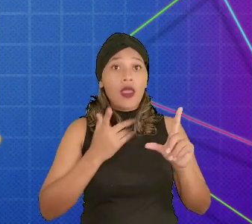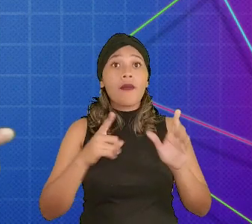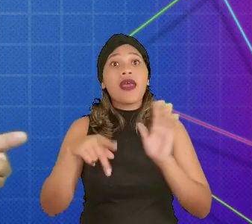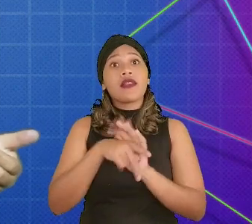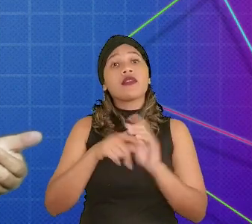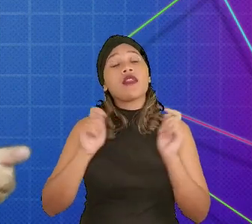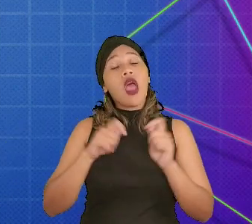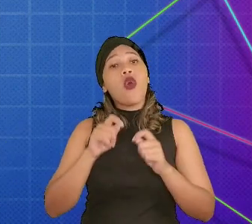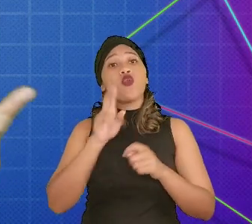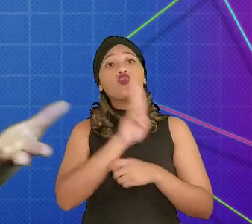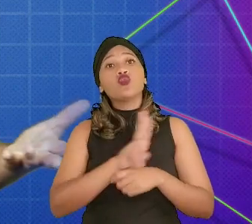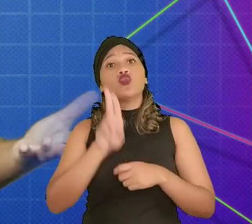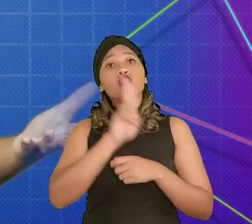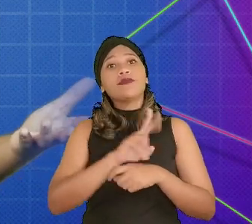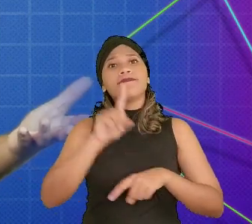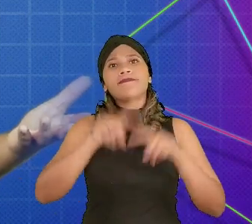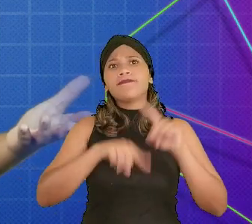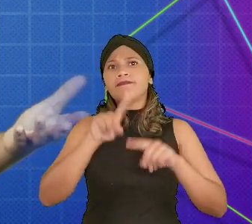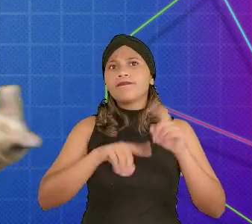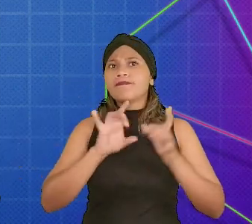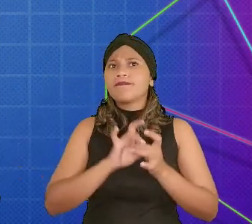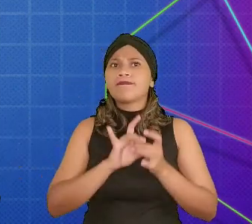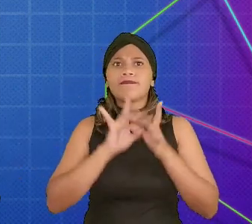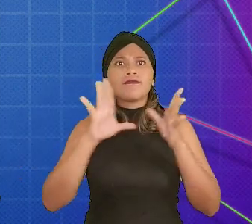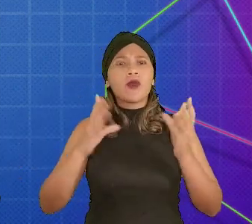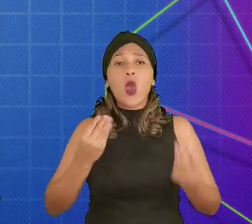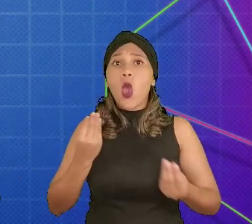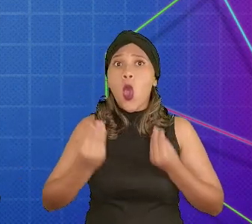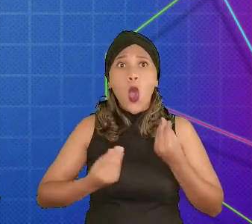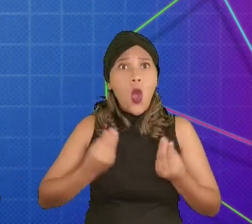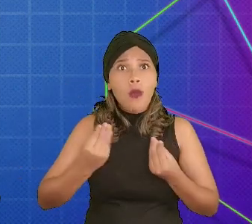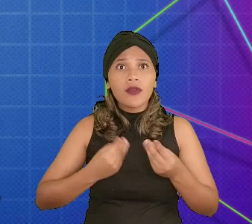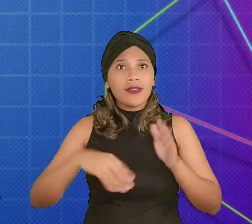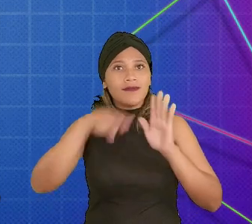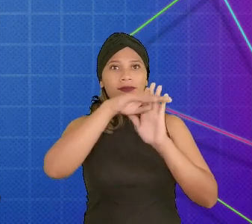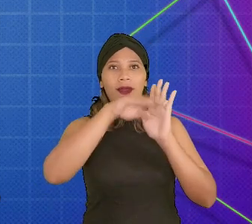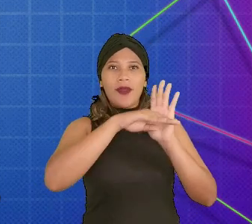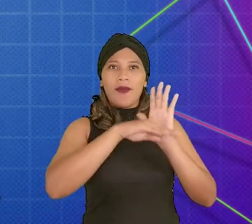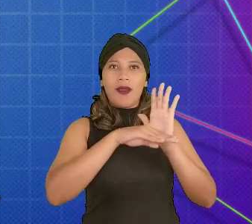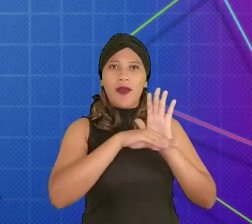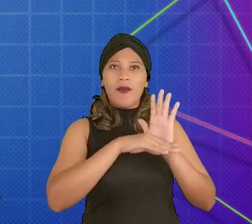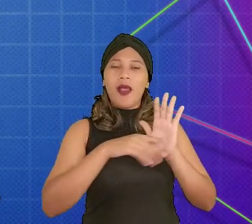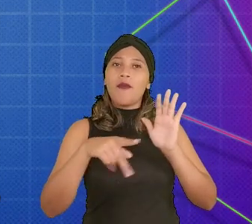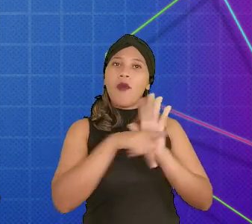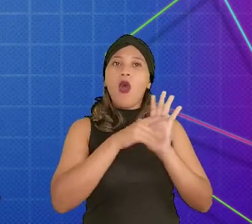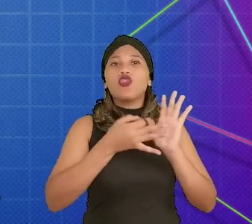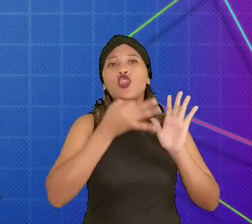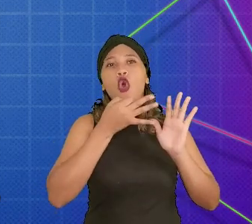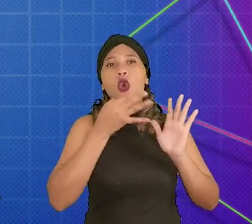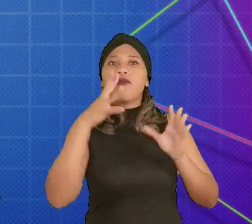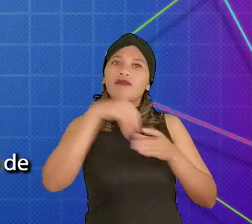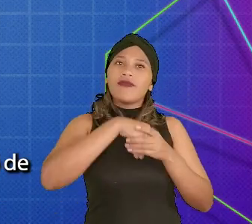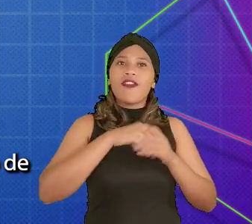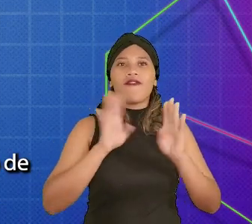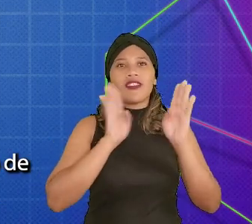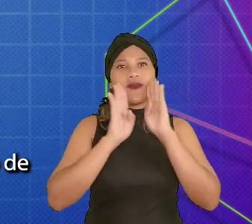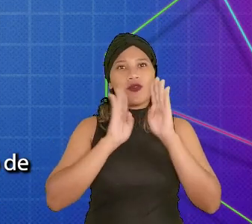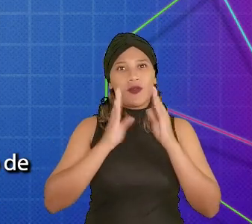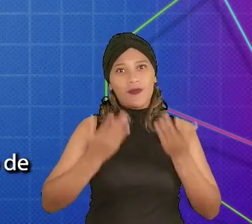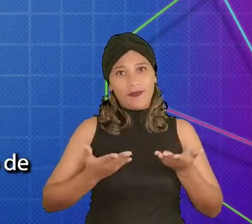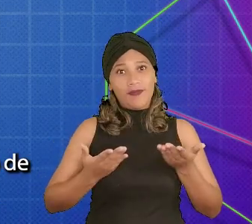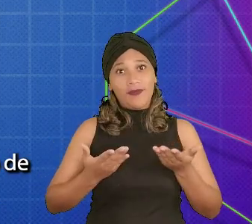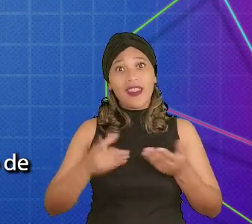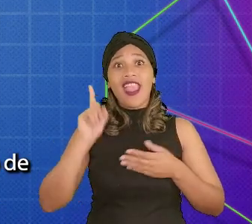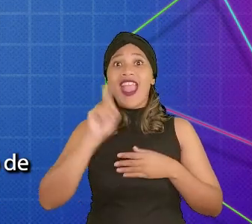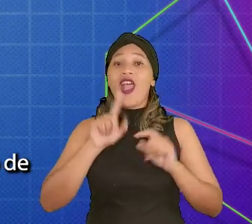um local onde se pode achar muito material disponível, através do Coleções de Sons do Facebook, que, assim como o